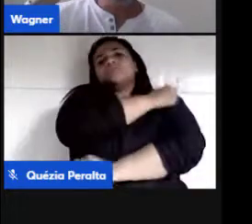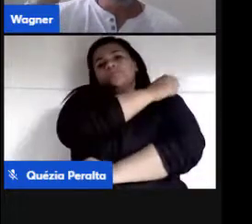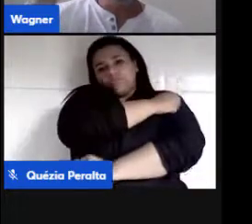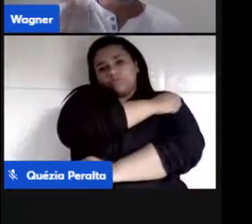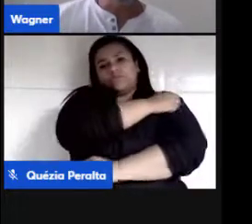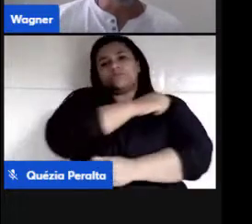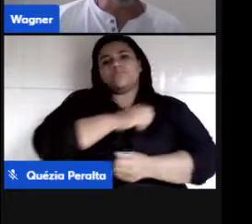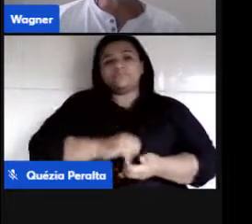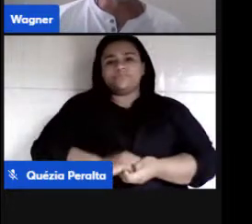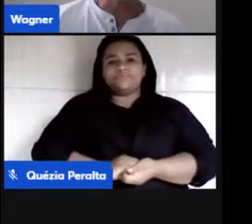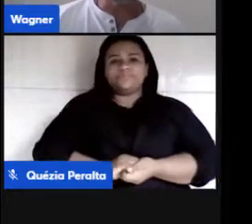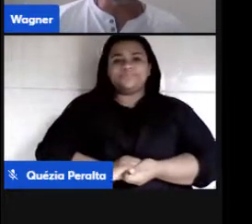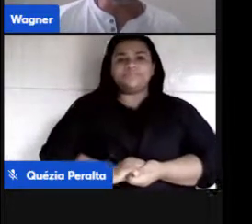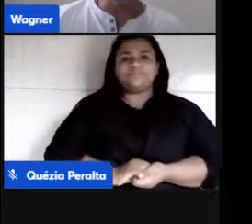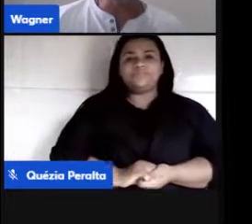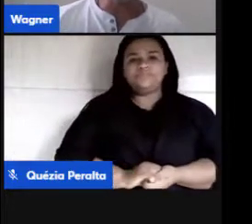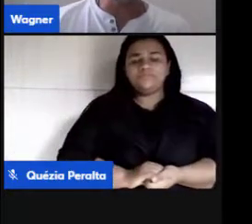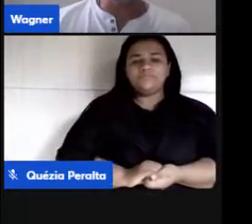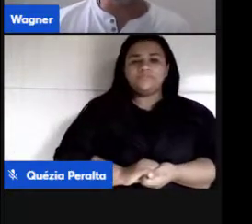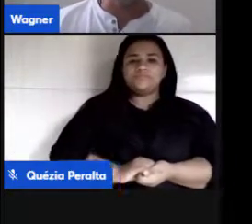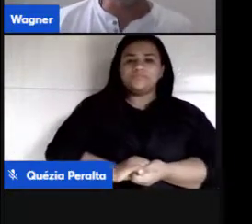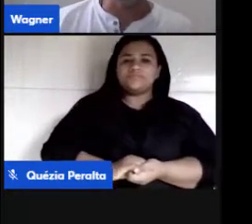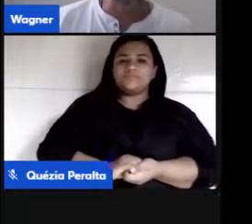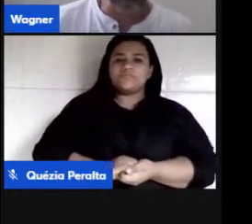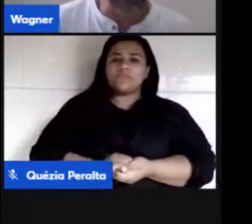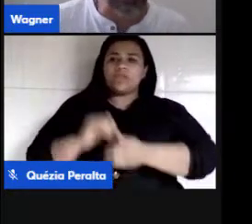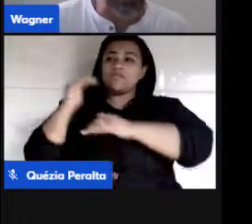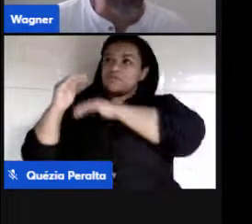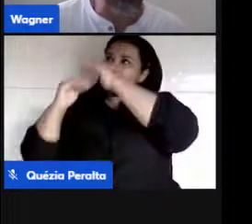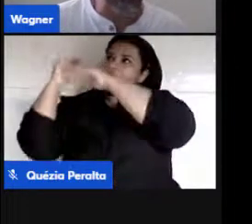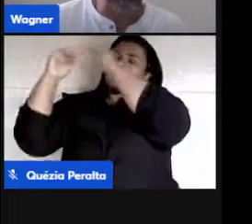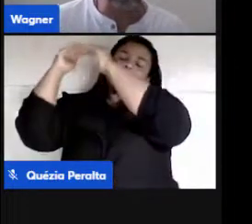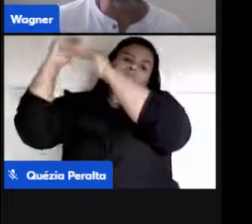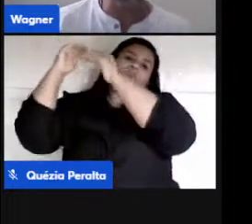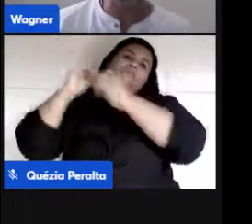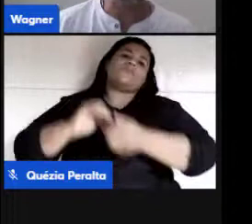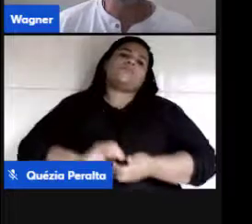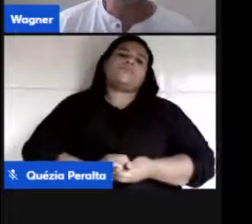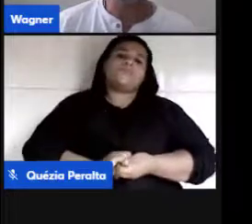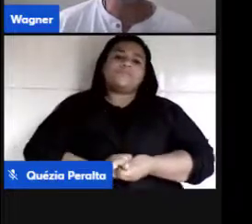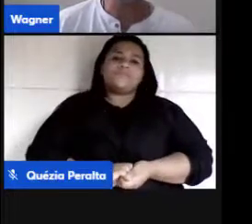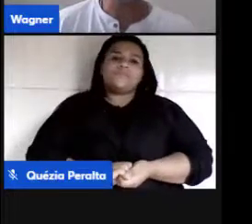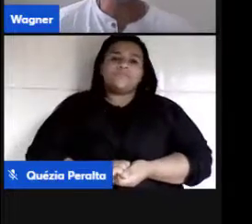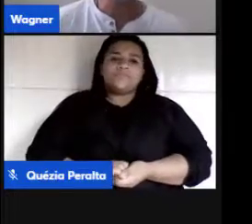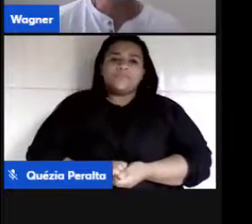pertinentes para o seu próprio desenvolvimento. Próximo slide, por favor.